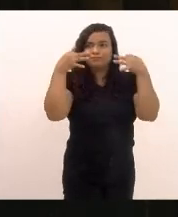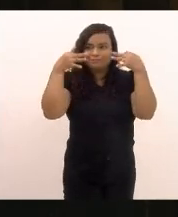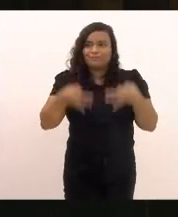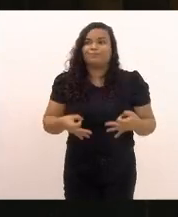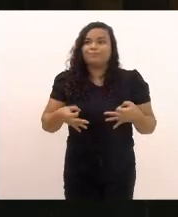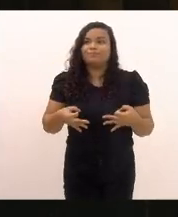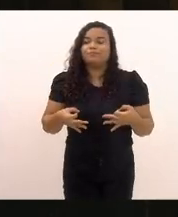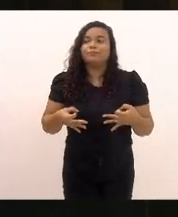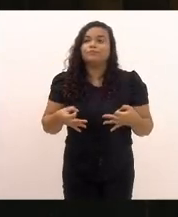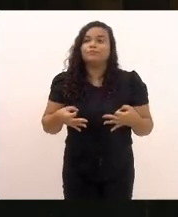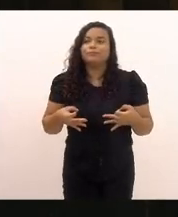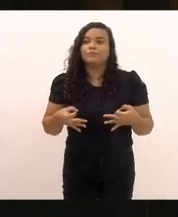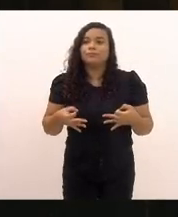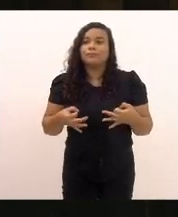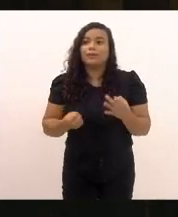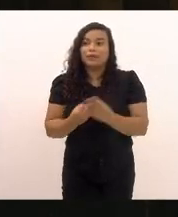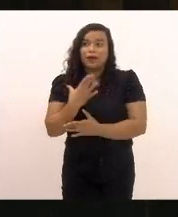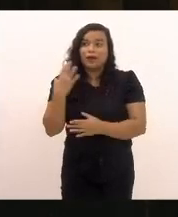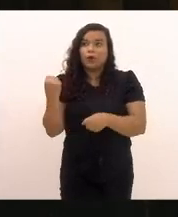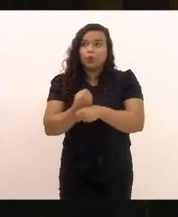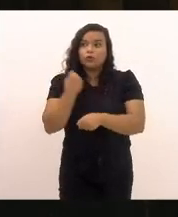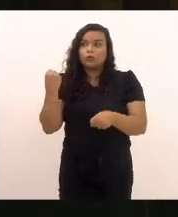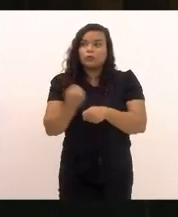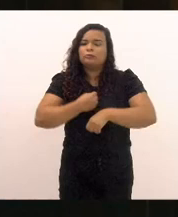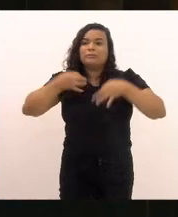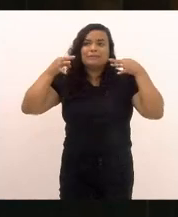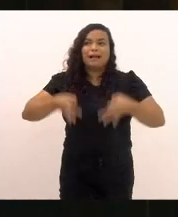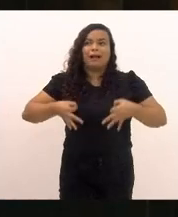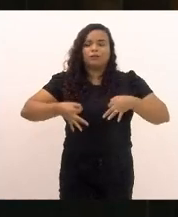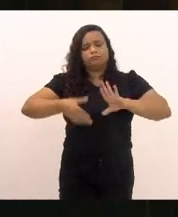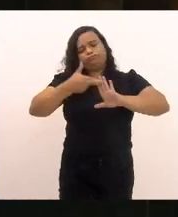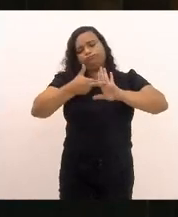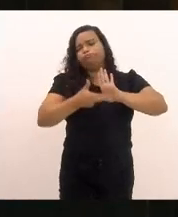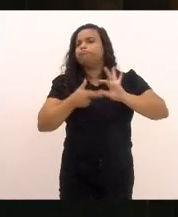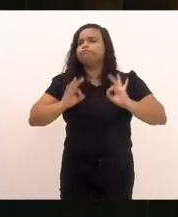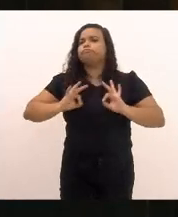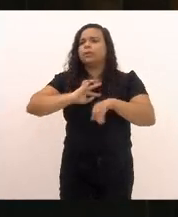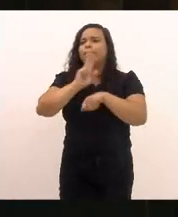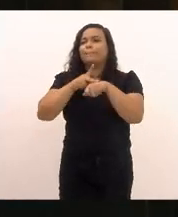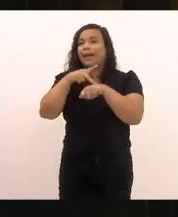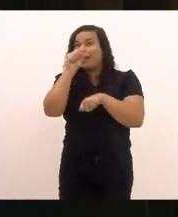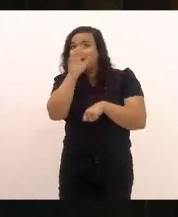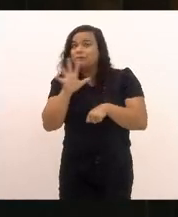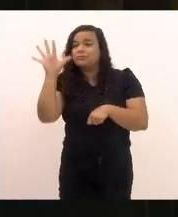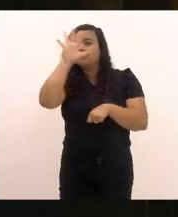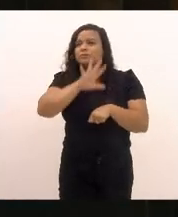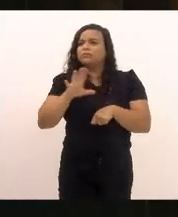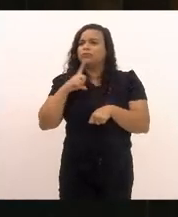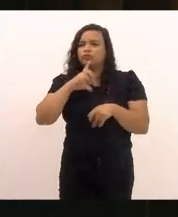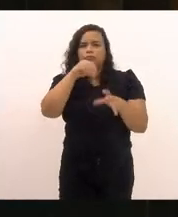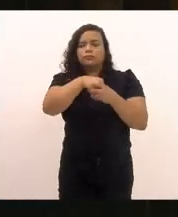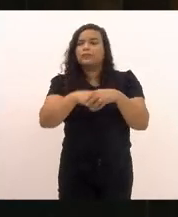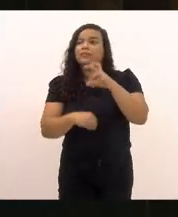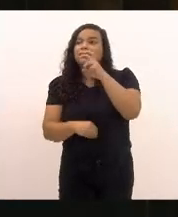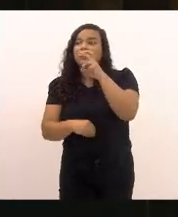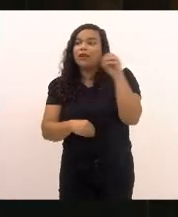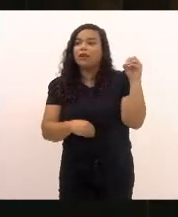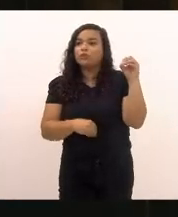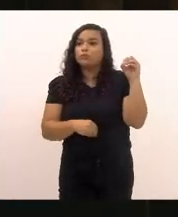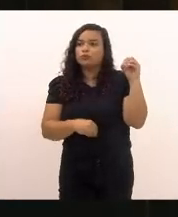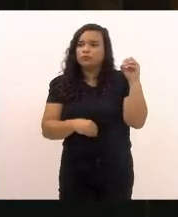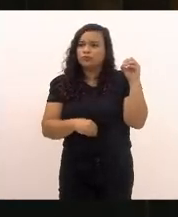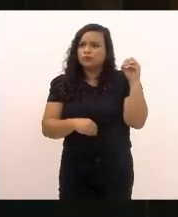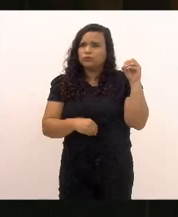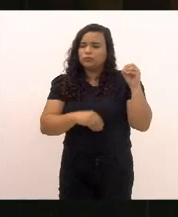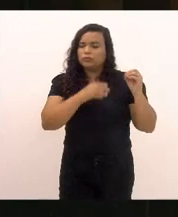acertado, construído de forma certa no nosso país. 500 leitos por 10 milhões de